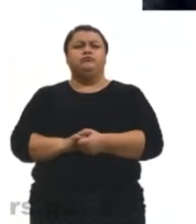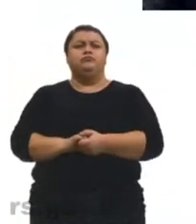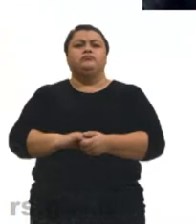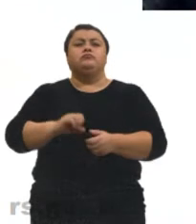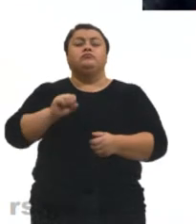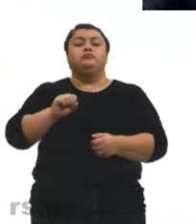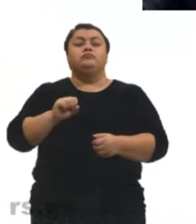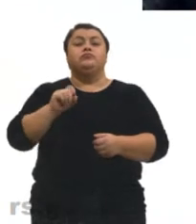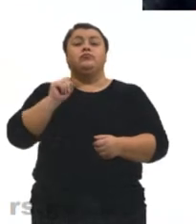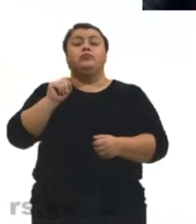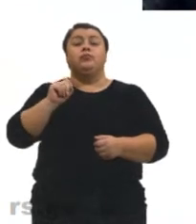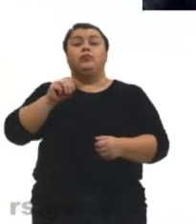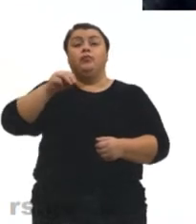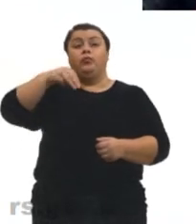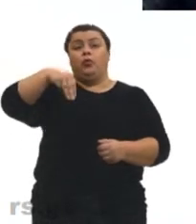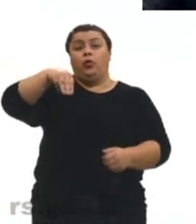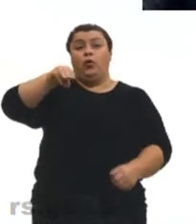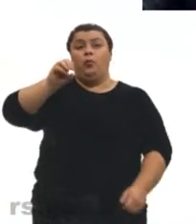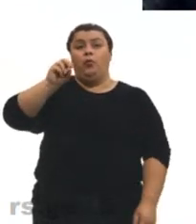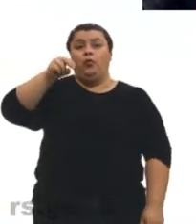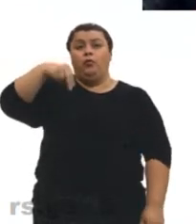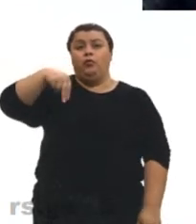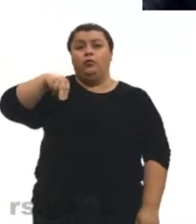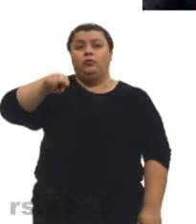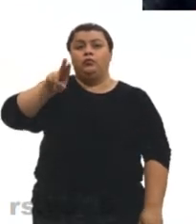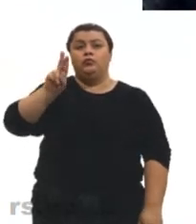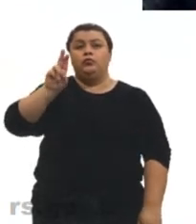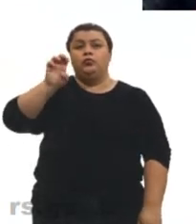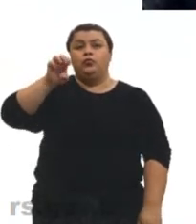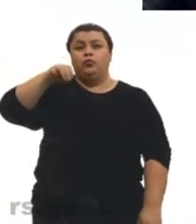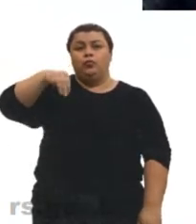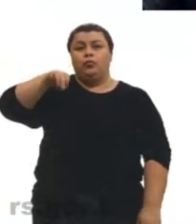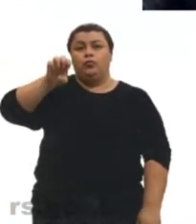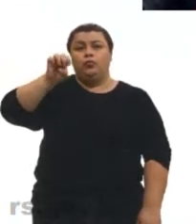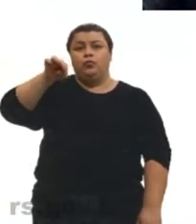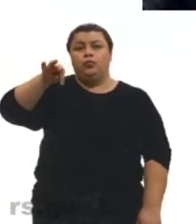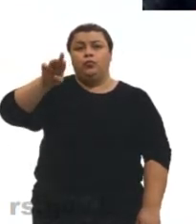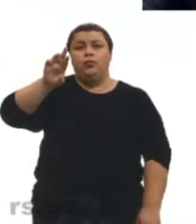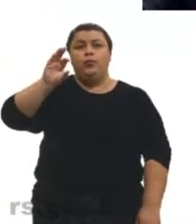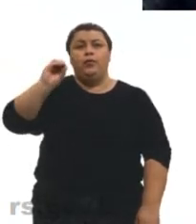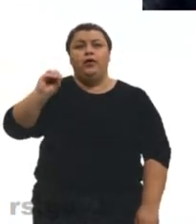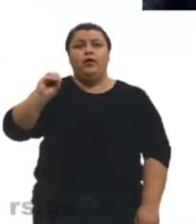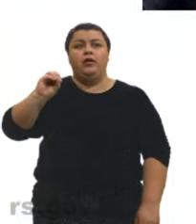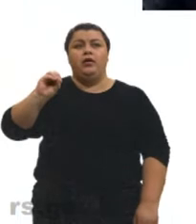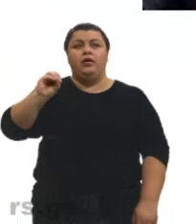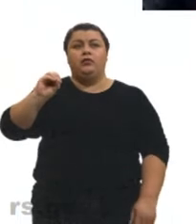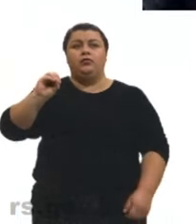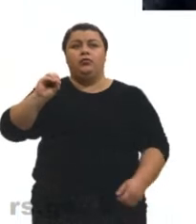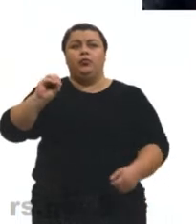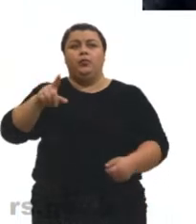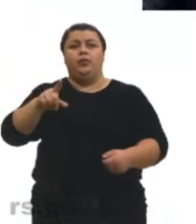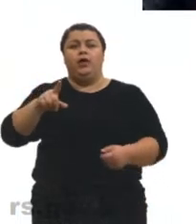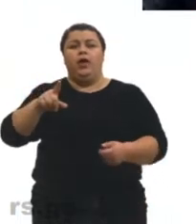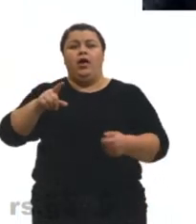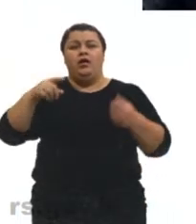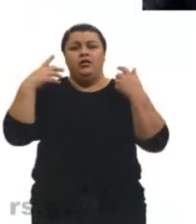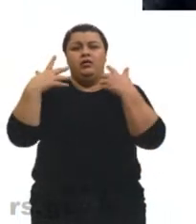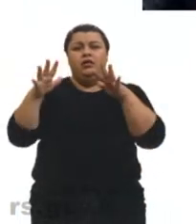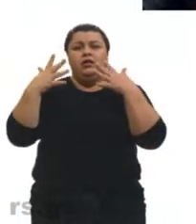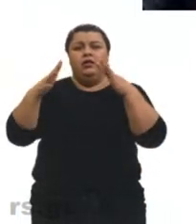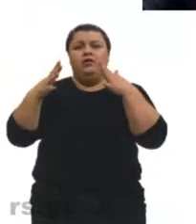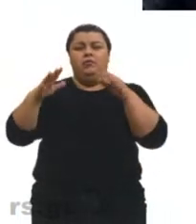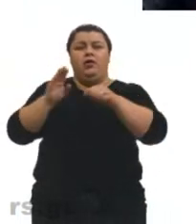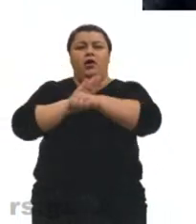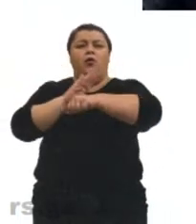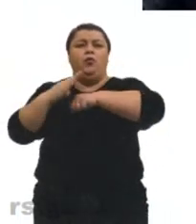né que foram construídos para Celebrar o Borba Gato para Celebrar os 400 anos do bairro